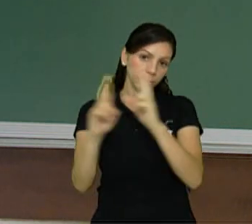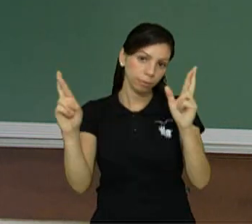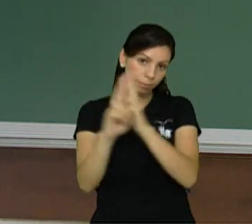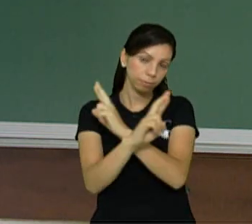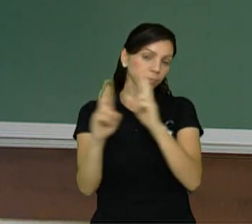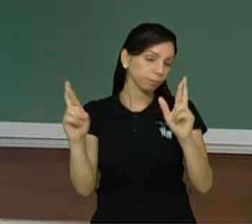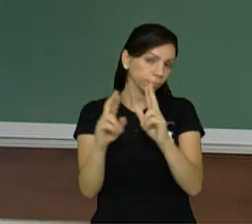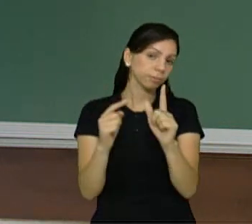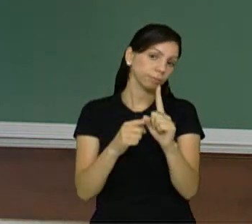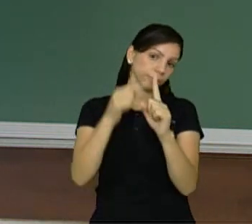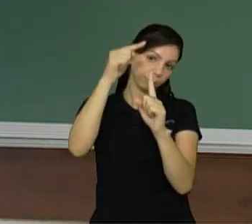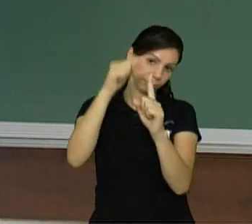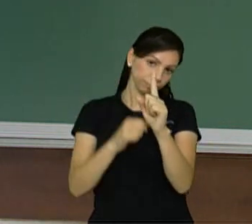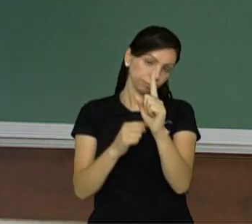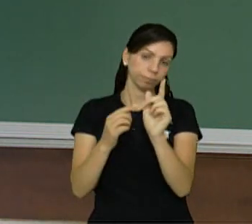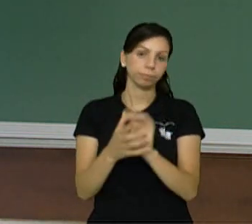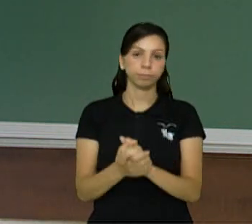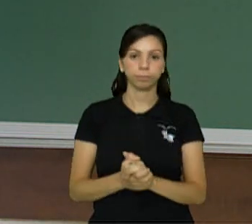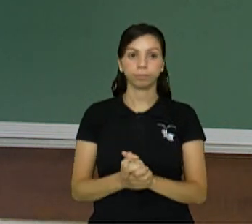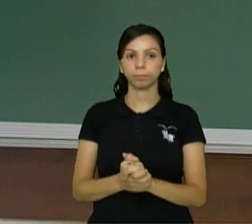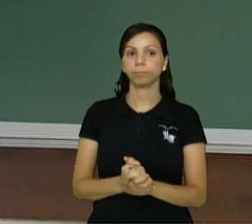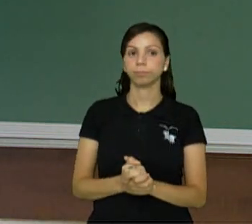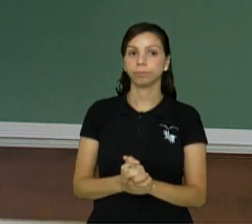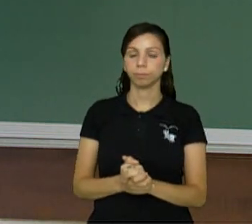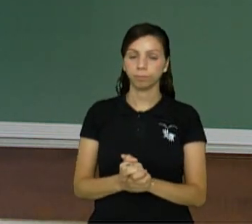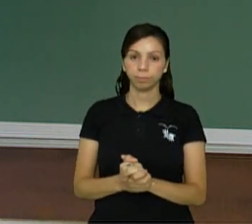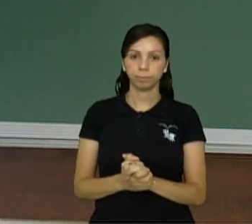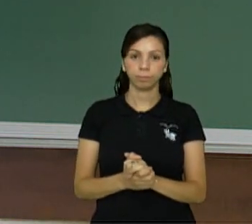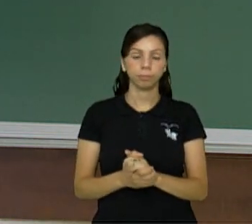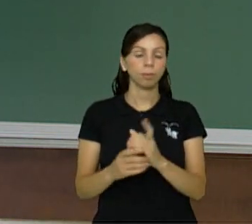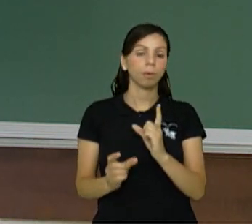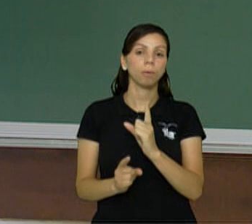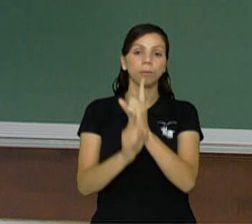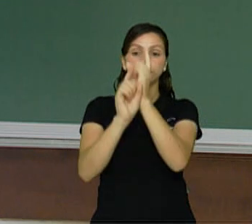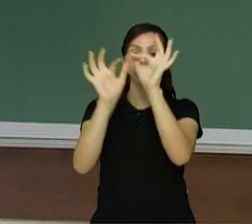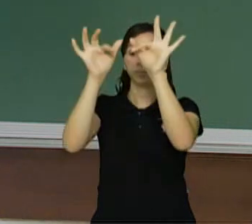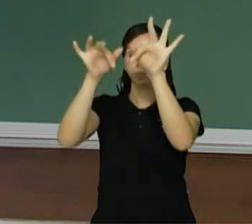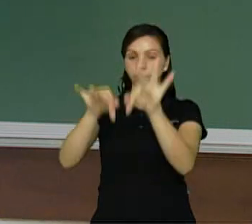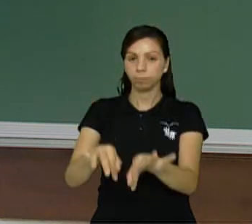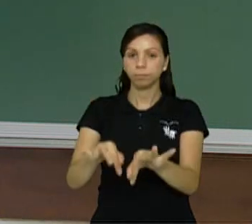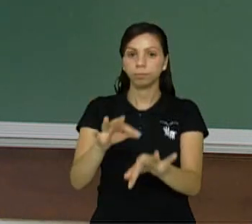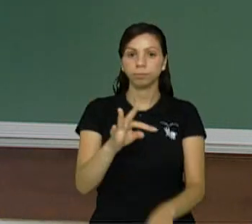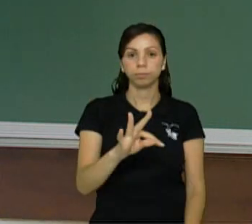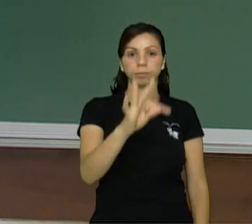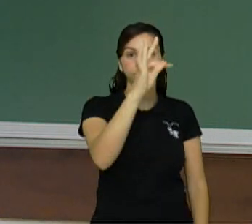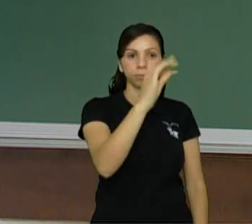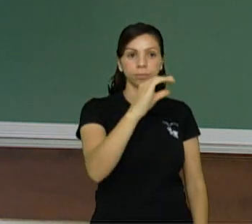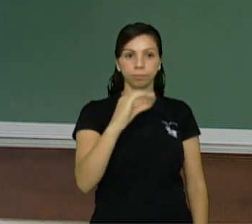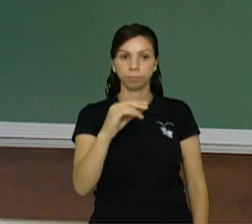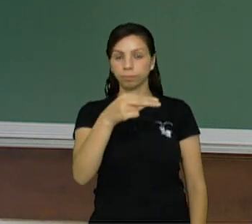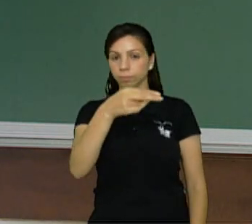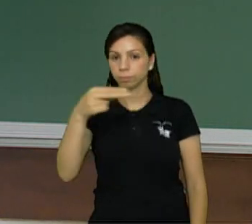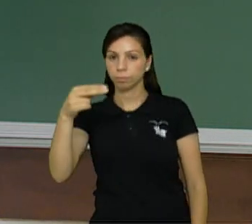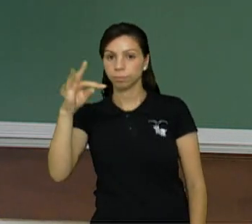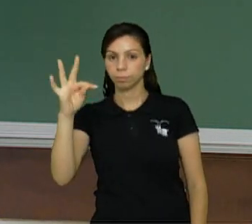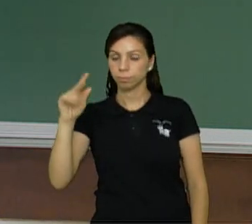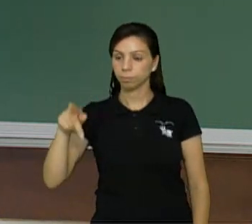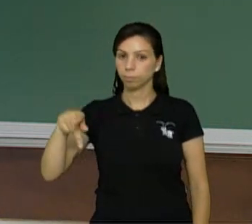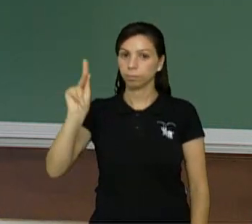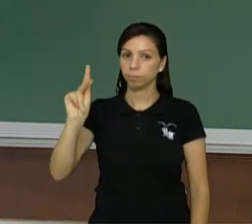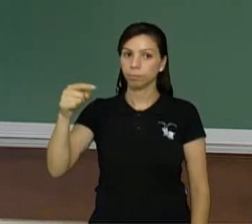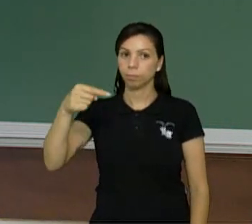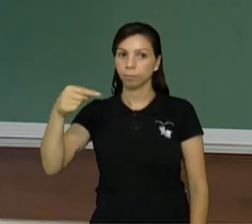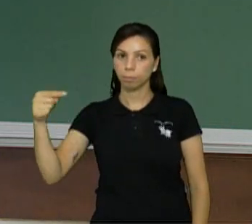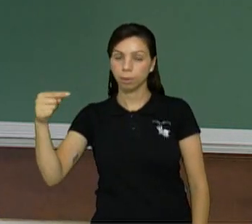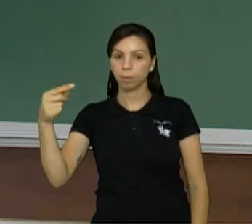as escalas. Então, assim, veja, eu vou chegar no final que a temperatura em Celsius é igual à temperatura em Kelvin